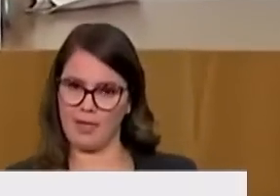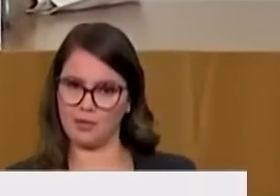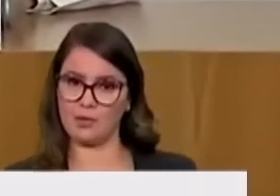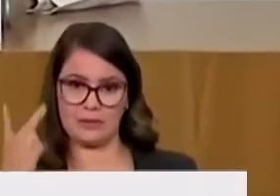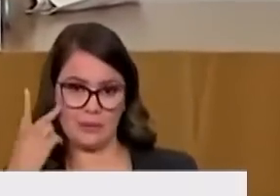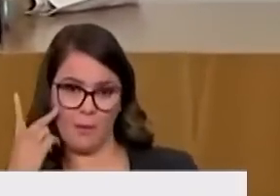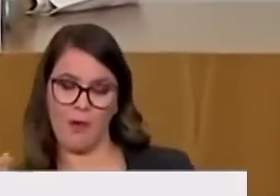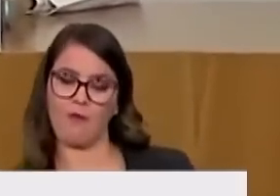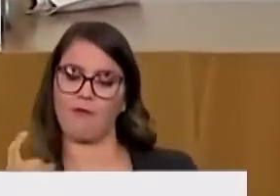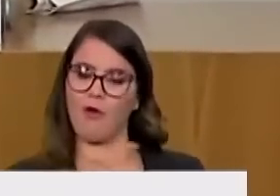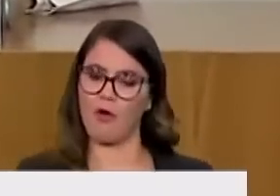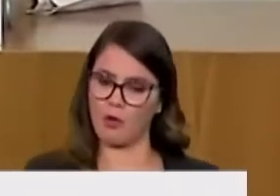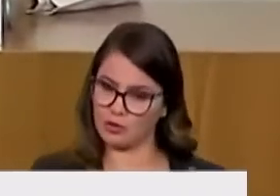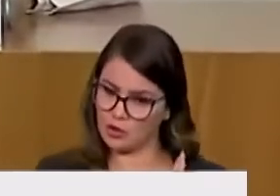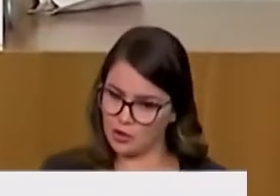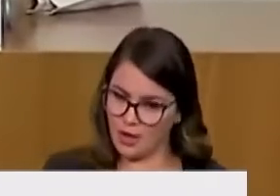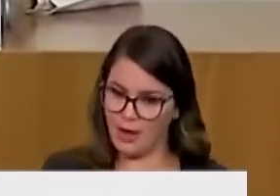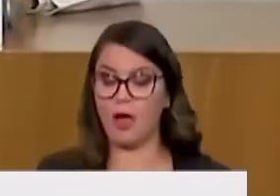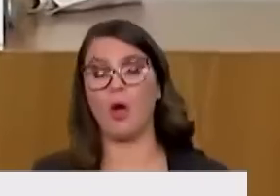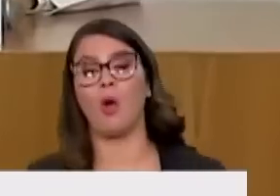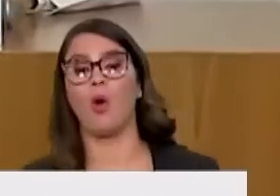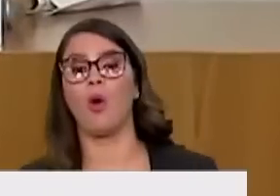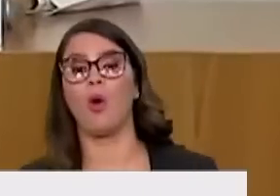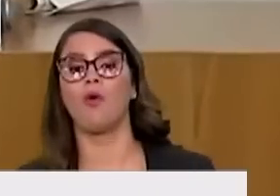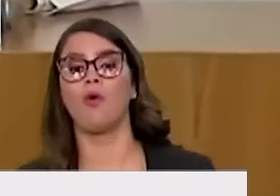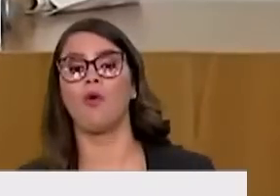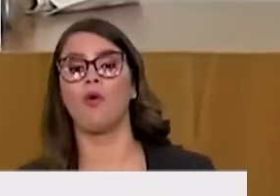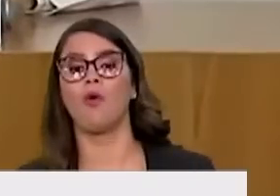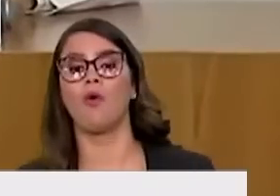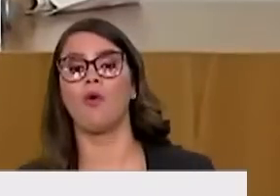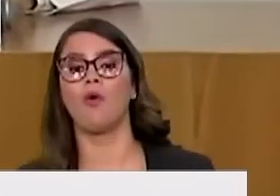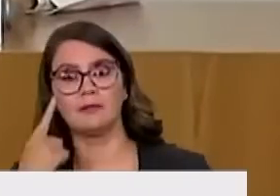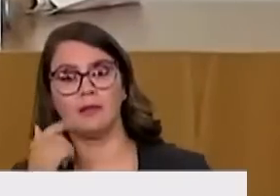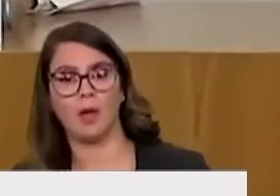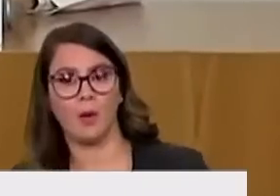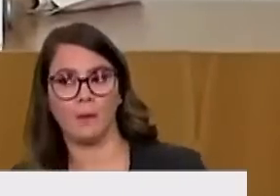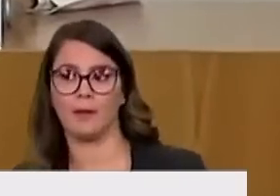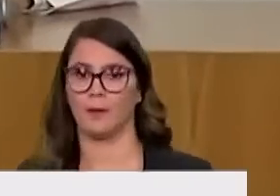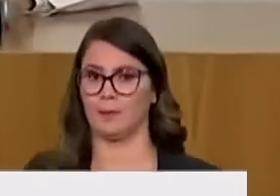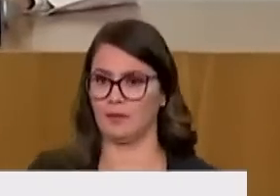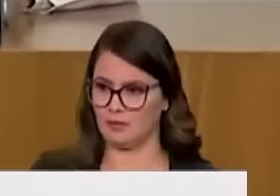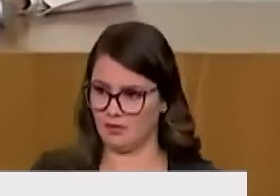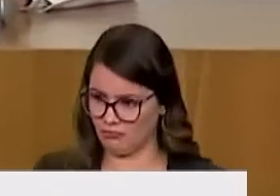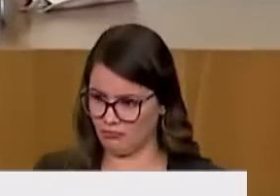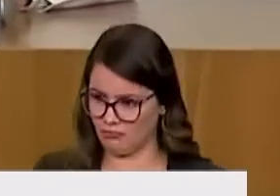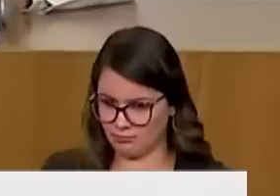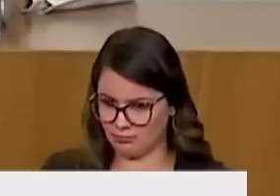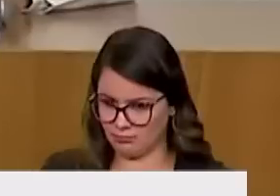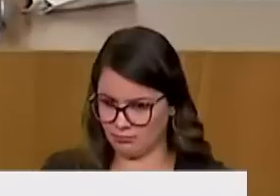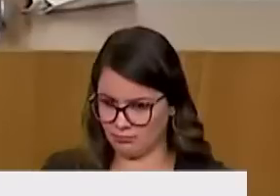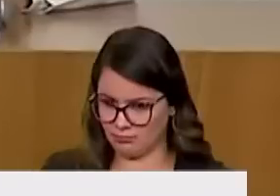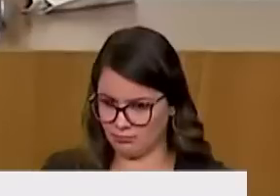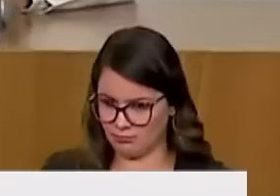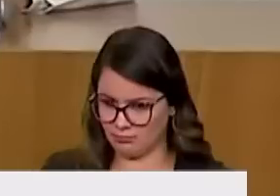cidade agora ou ficarão mais alguns dias para acompanhar o presidente Lula, se o senhor vai seguir visitando ele nos próximos dias. Bom, primeiro,